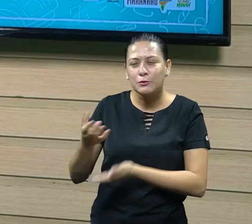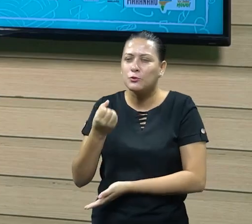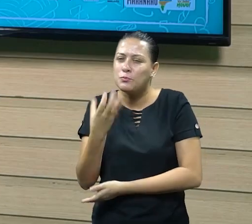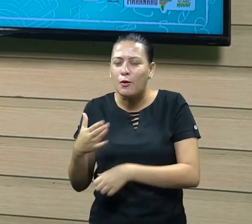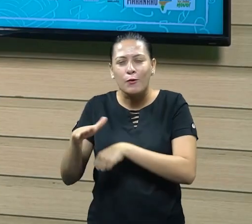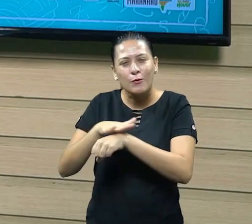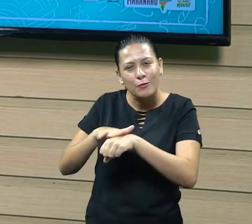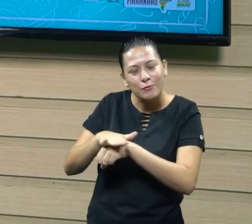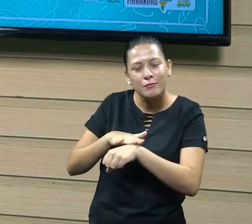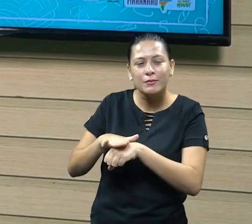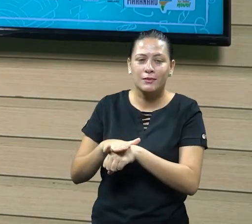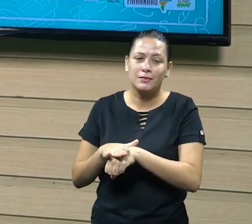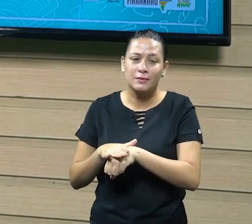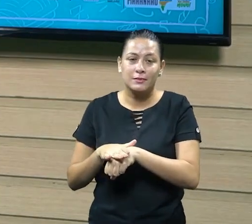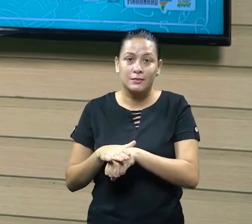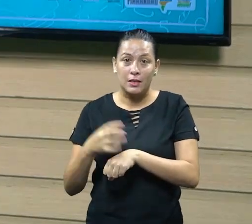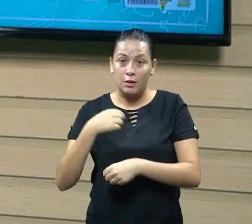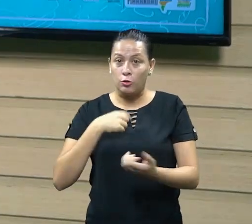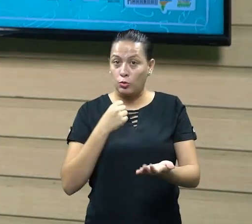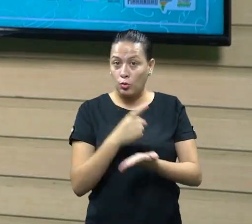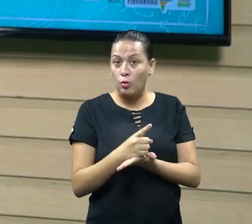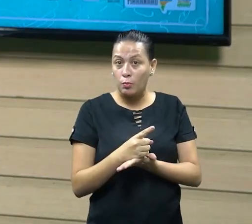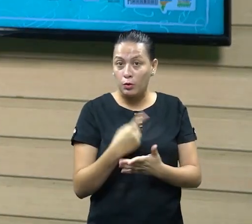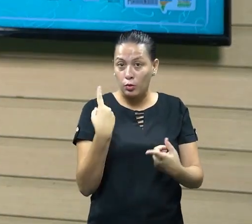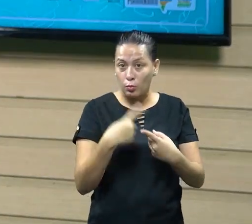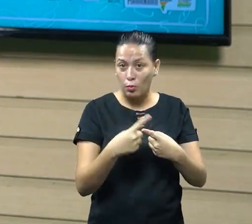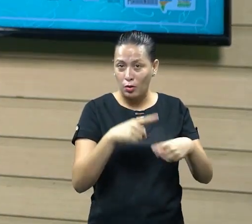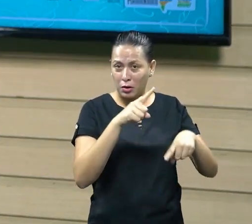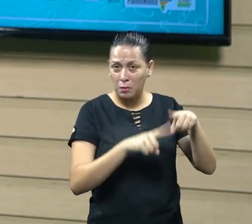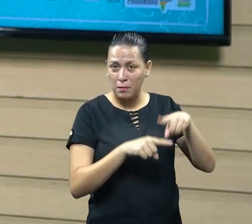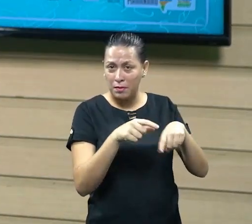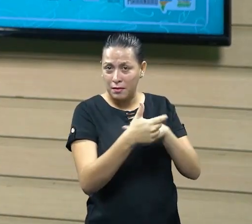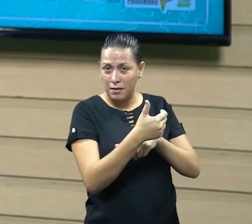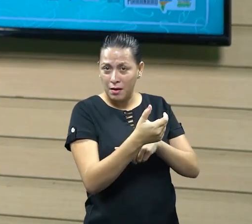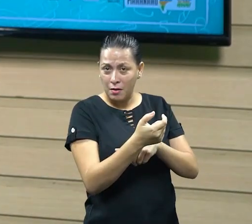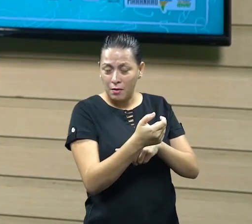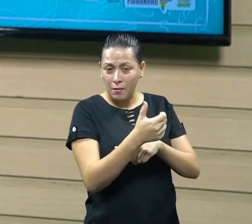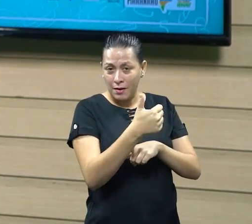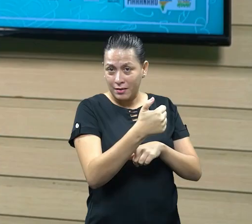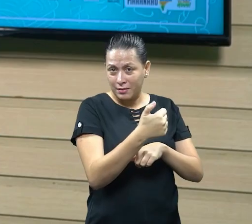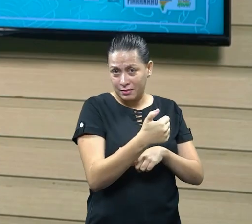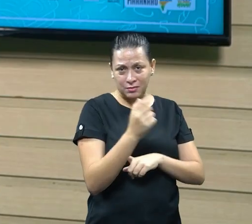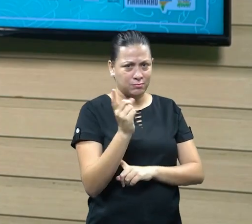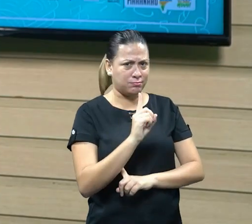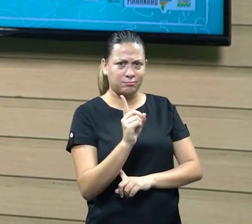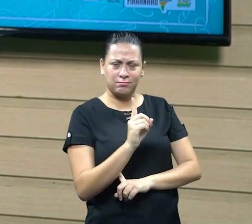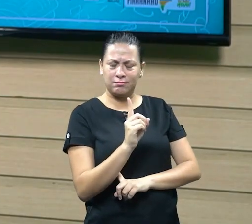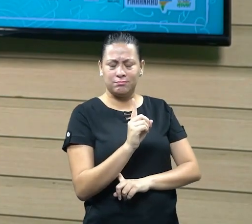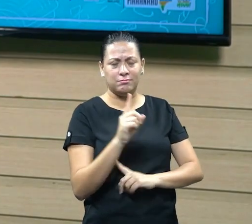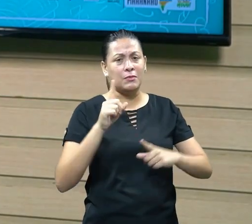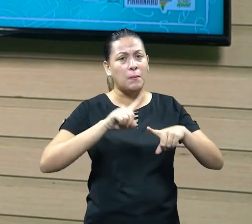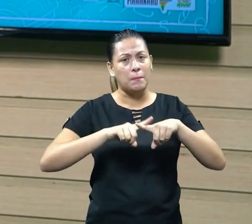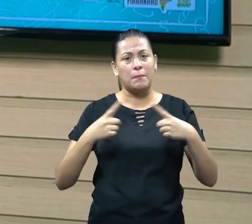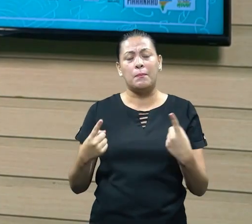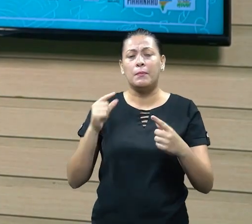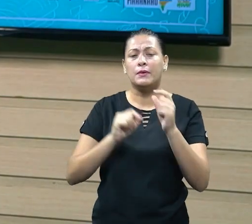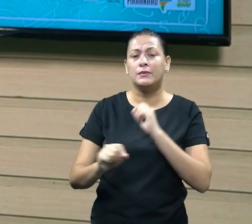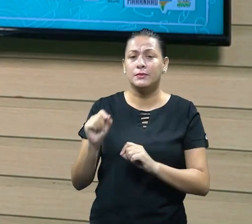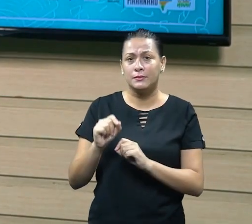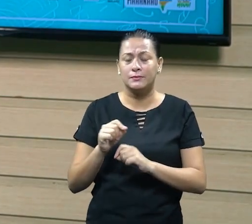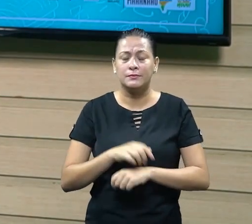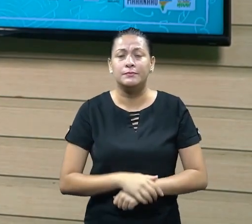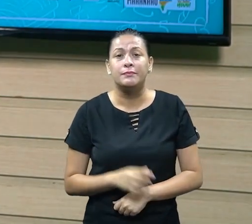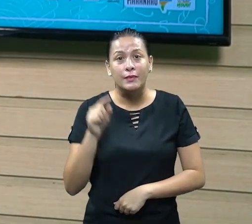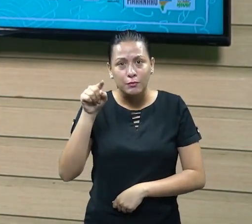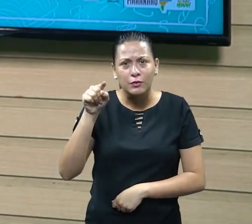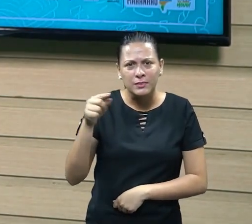conversa comigo, e eu não estou comprando pelo produto, eu estou comprando pelo atendimento. Eu tenho certeza que muitos de vocês que agora estão me